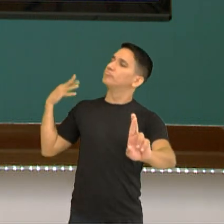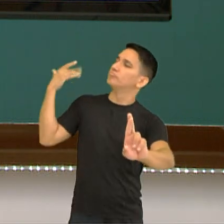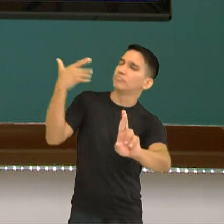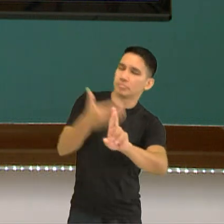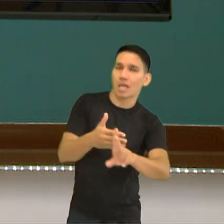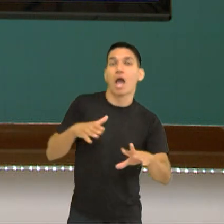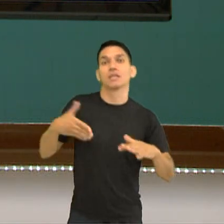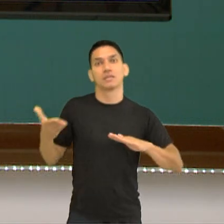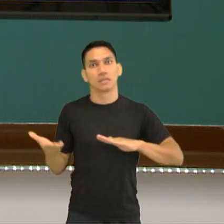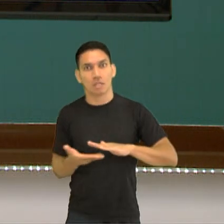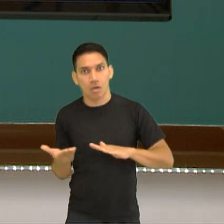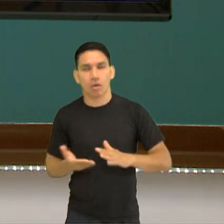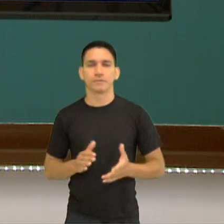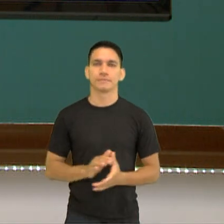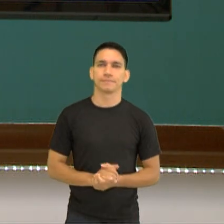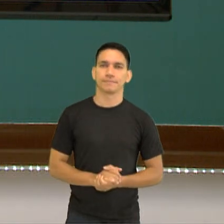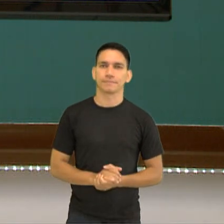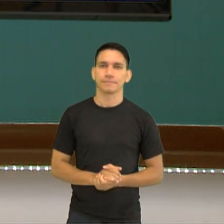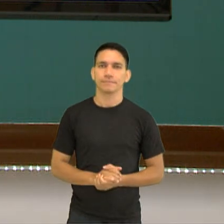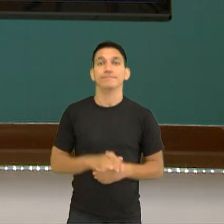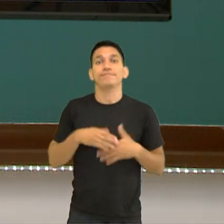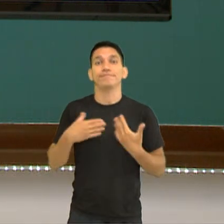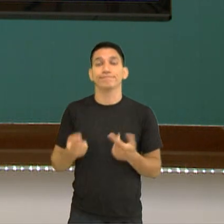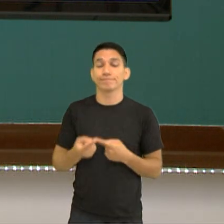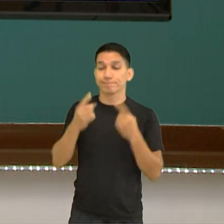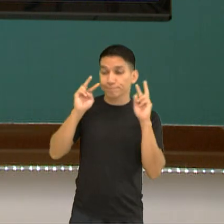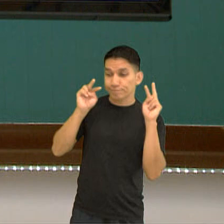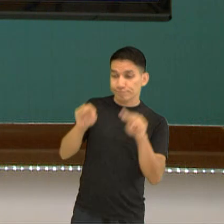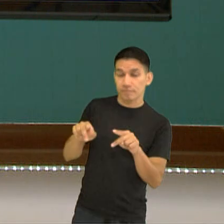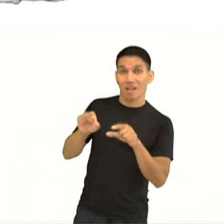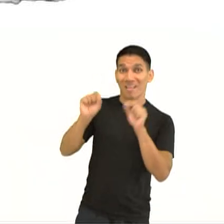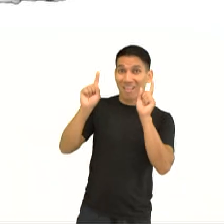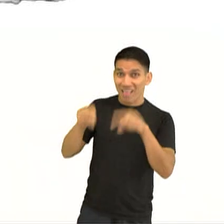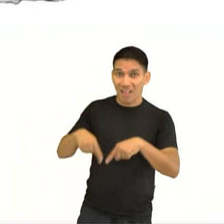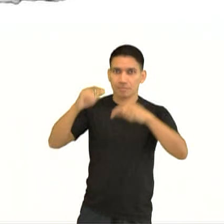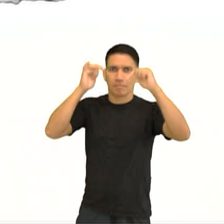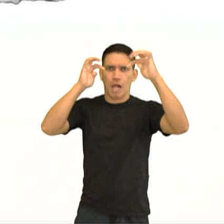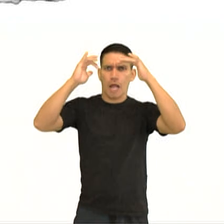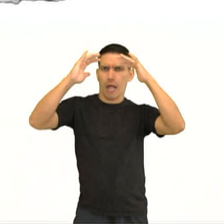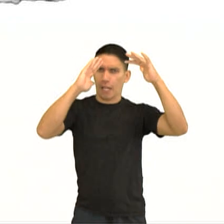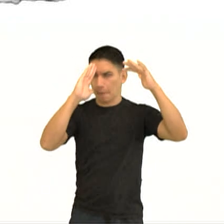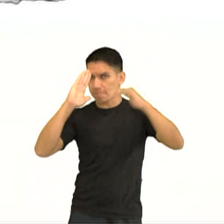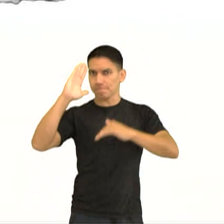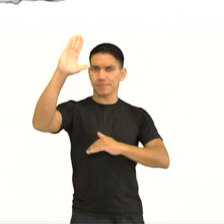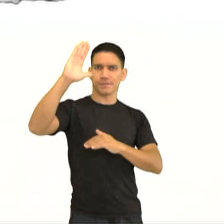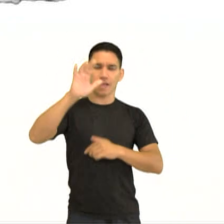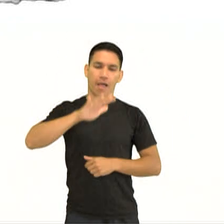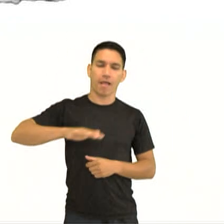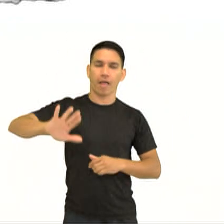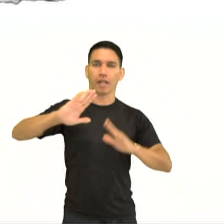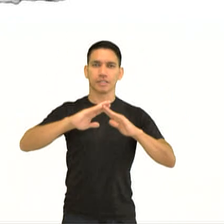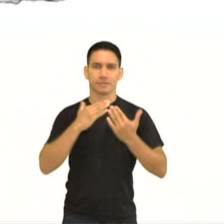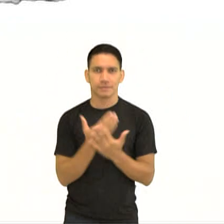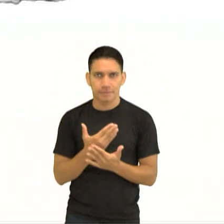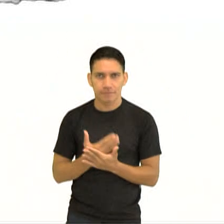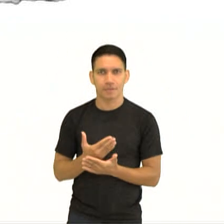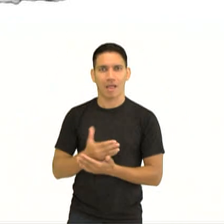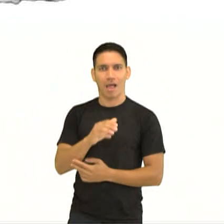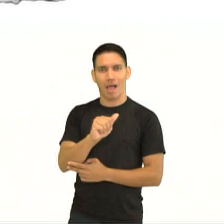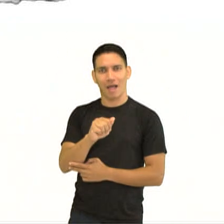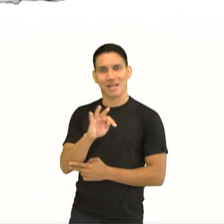filósofos contemporâneos. Por ser considerado o cérebro da Academia de Atenas e o discípulo preferido de